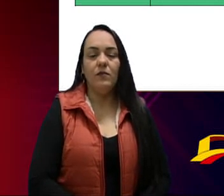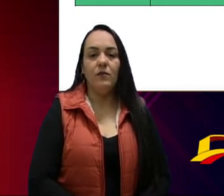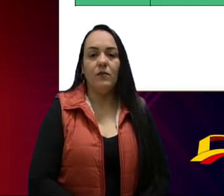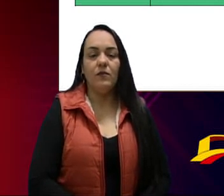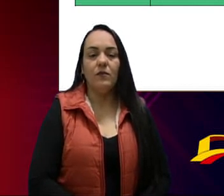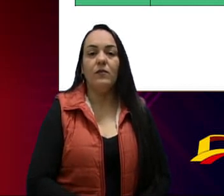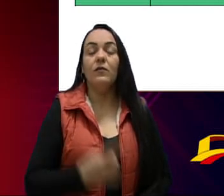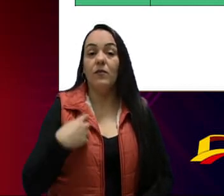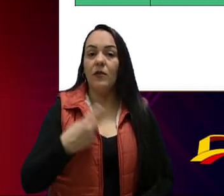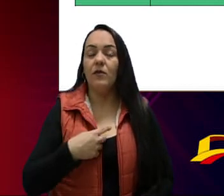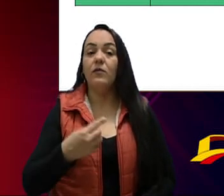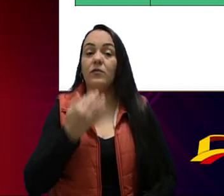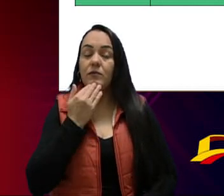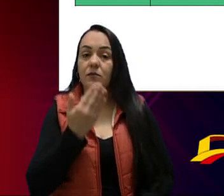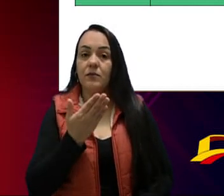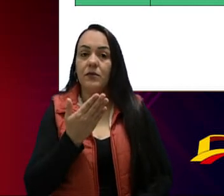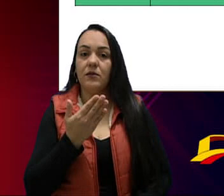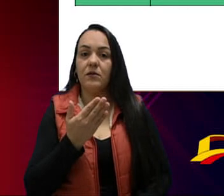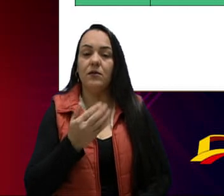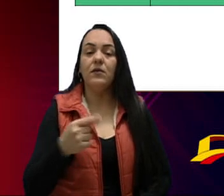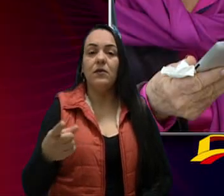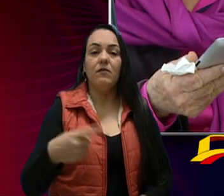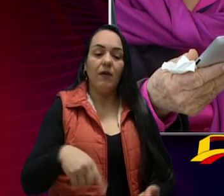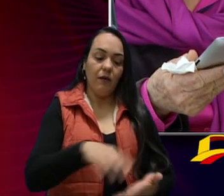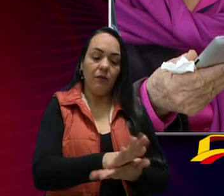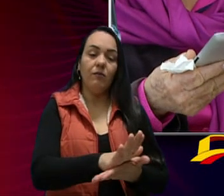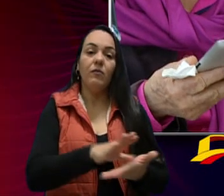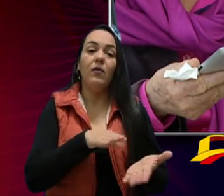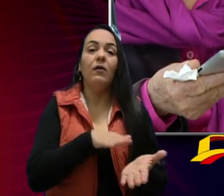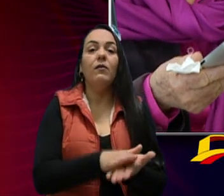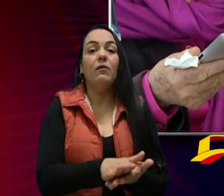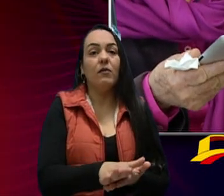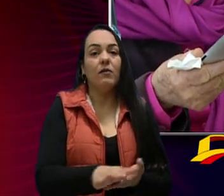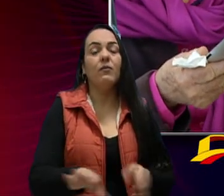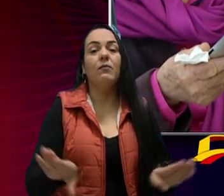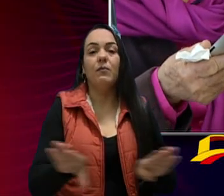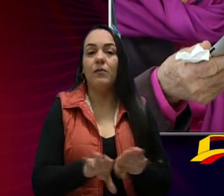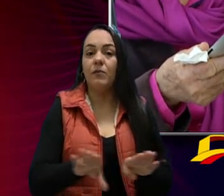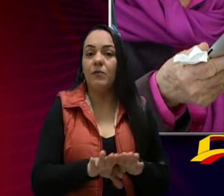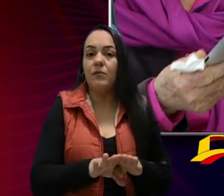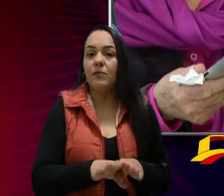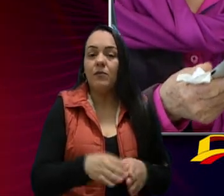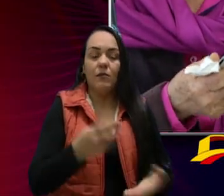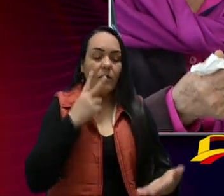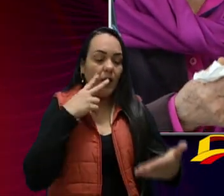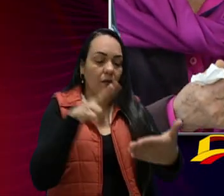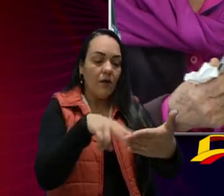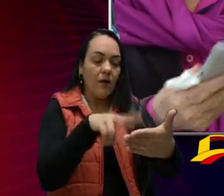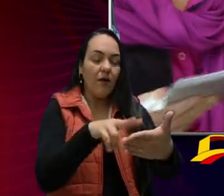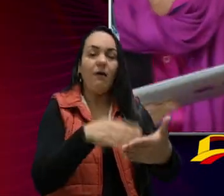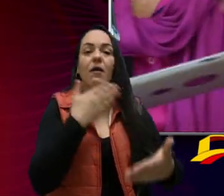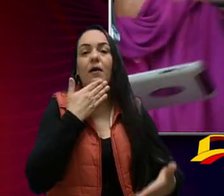e nós já estamos pedindo vereadora que vem a cópia para senhora de xerox e